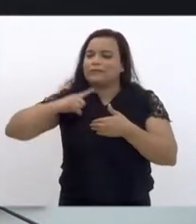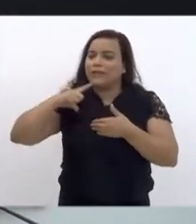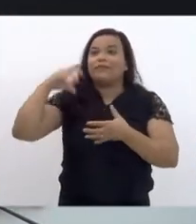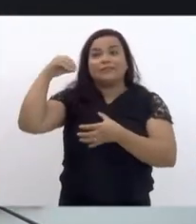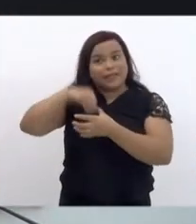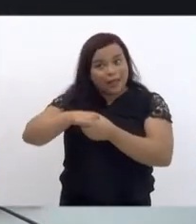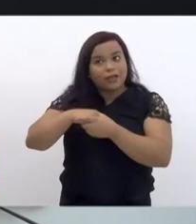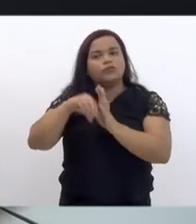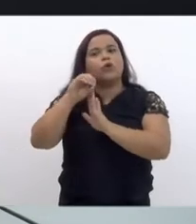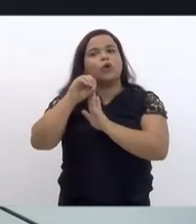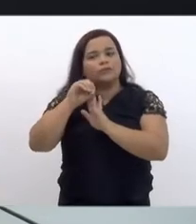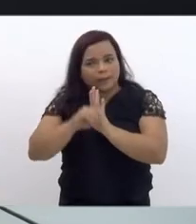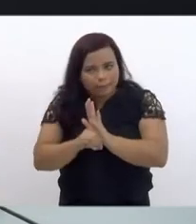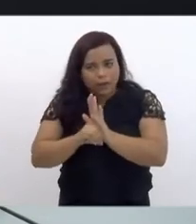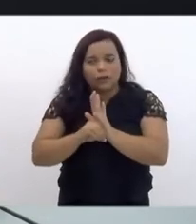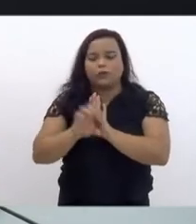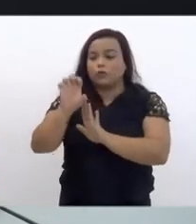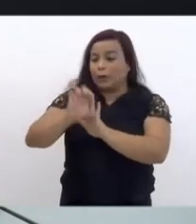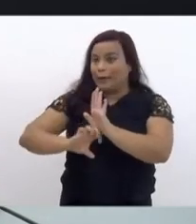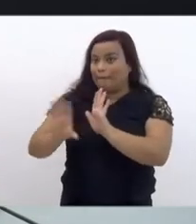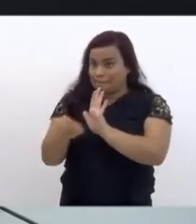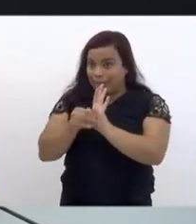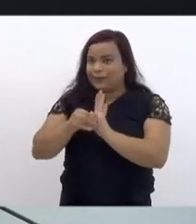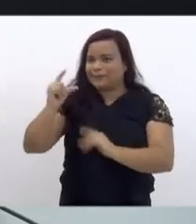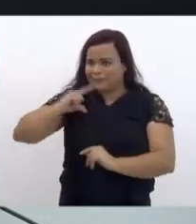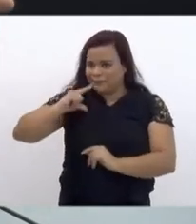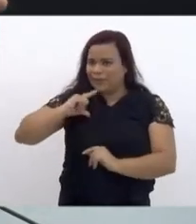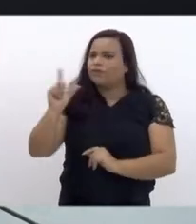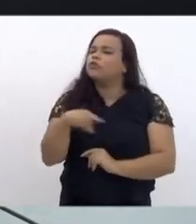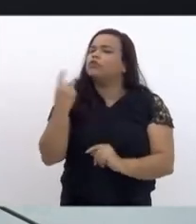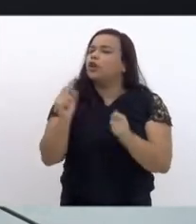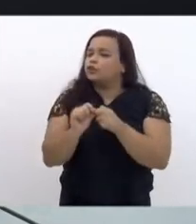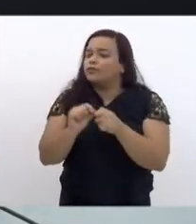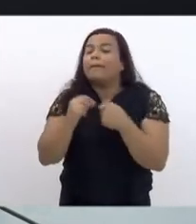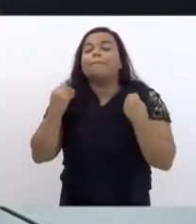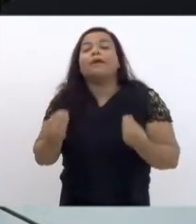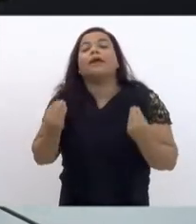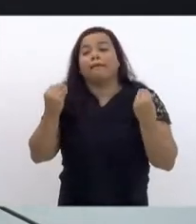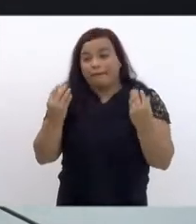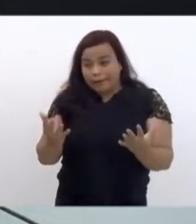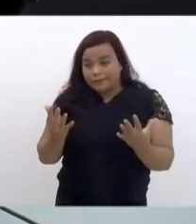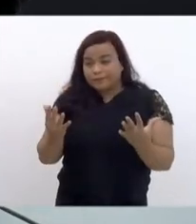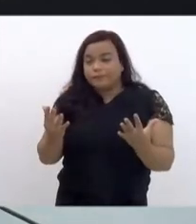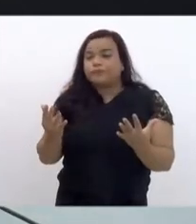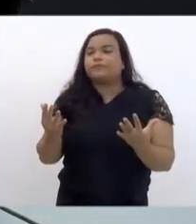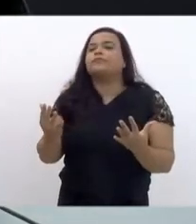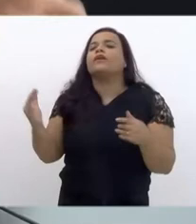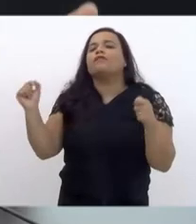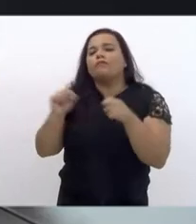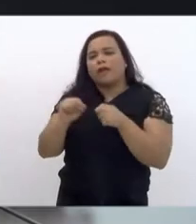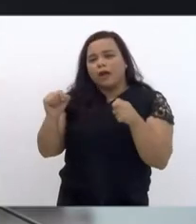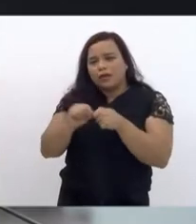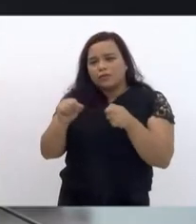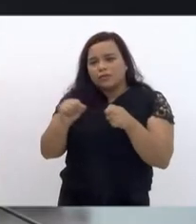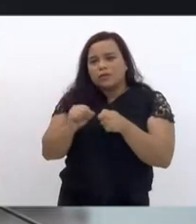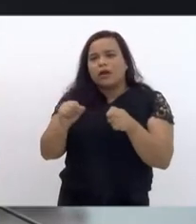orçamento uma emenda que fizemos para poder que o. Da efetividade ao